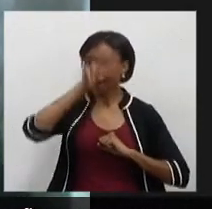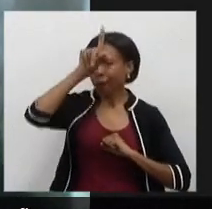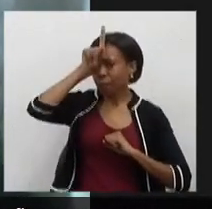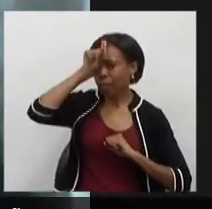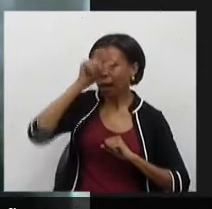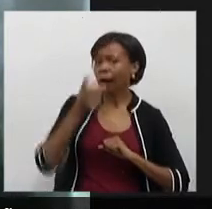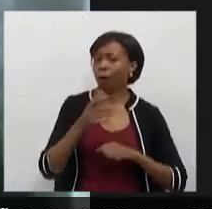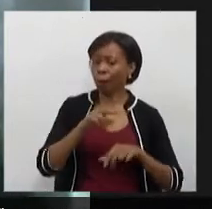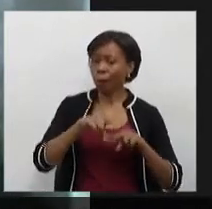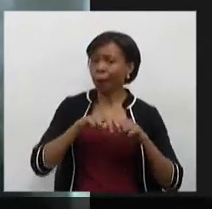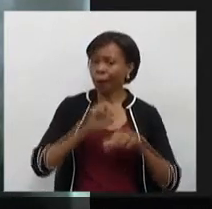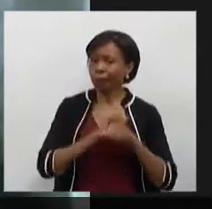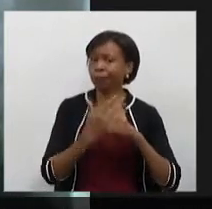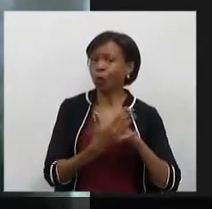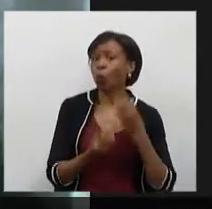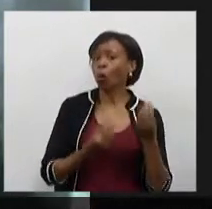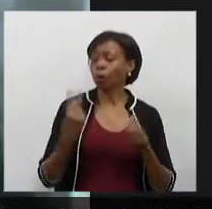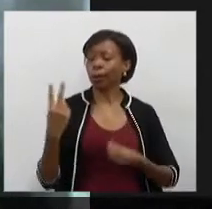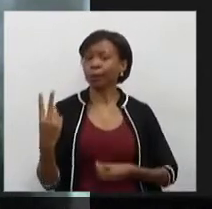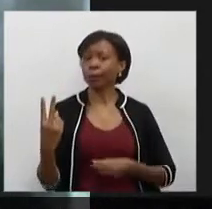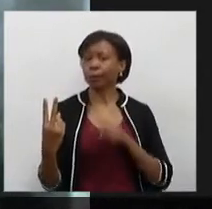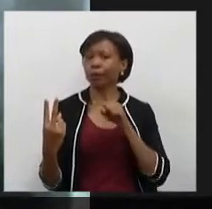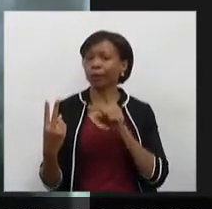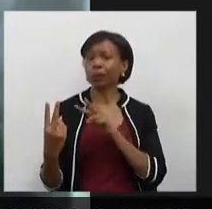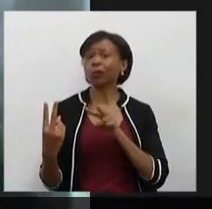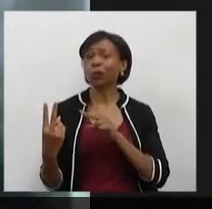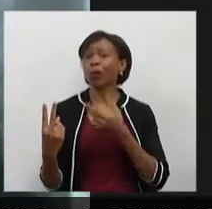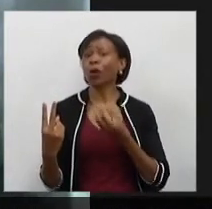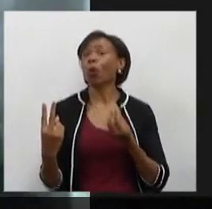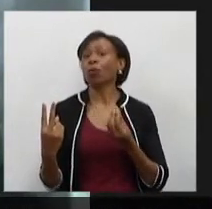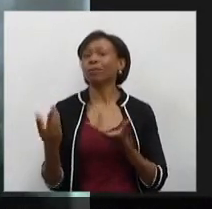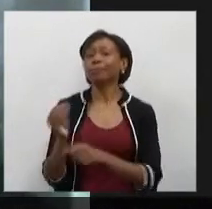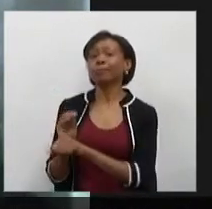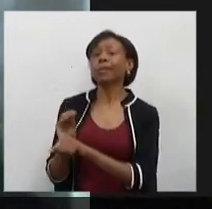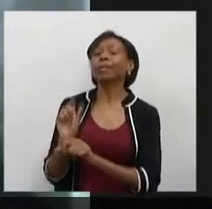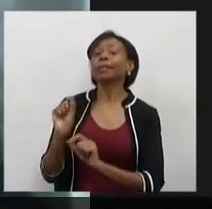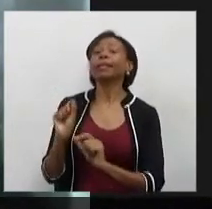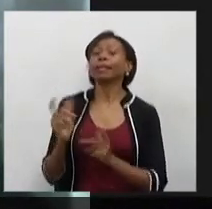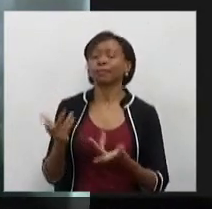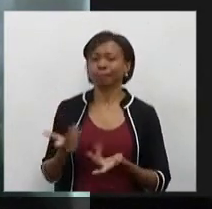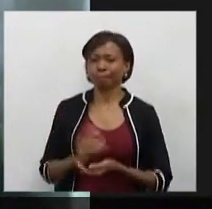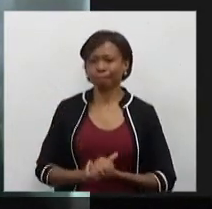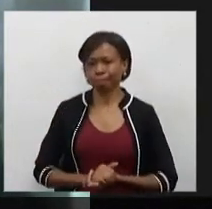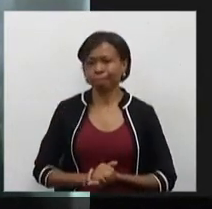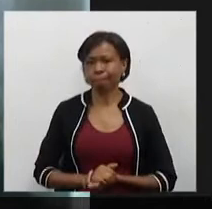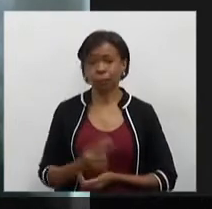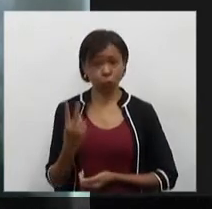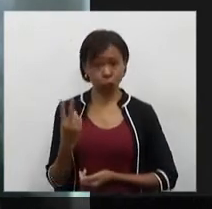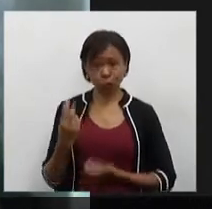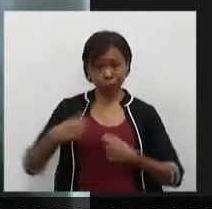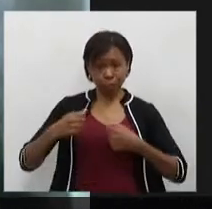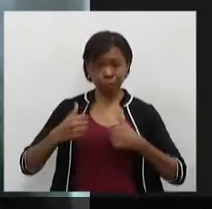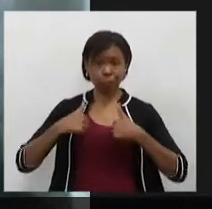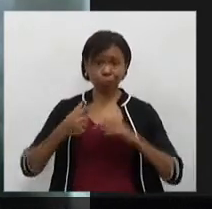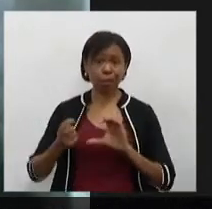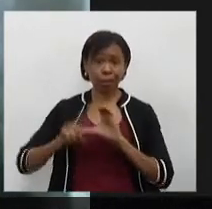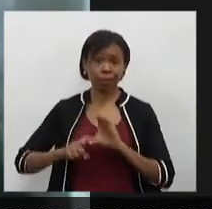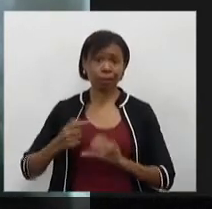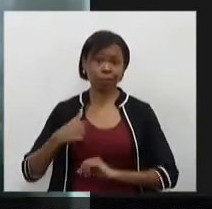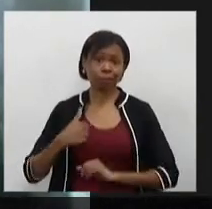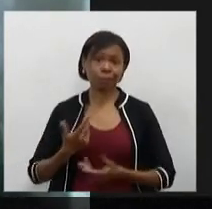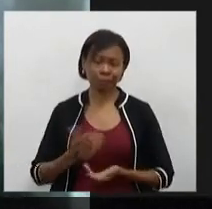ia ficar as 2? As 2 pessoas que são totalmente dependentes de mim. Além da